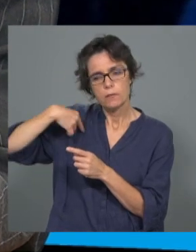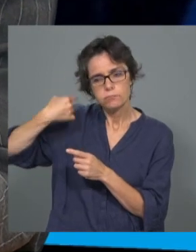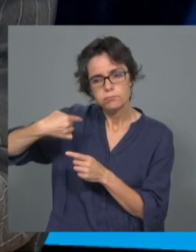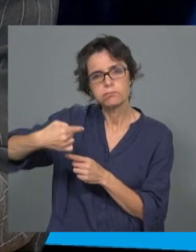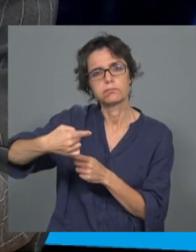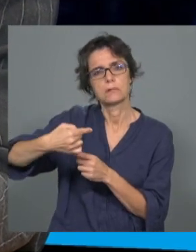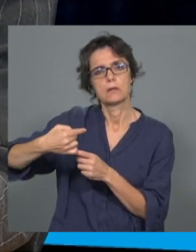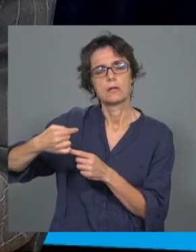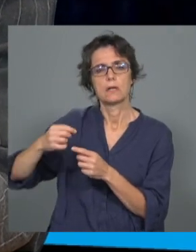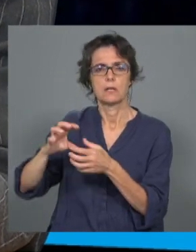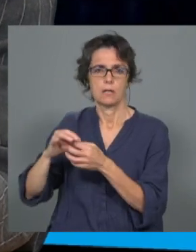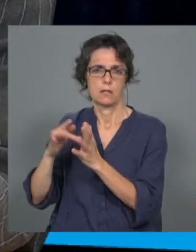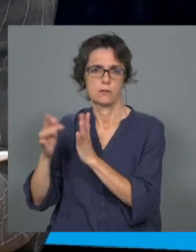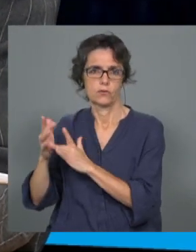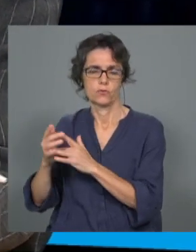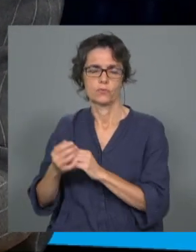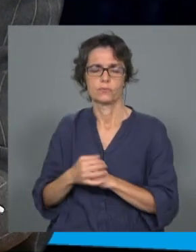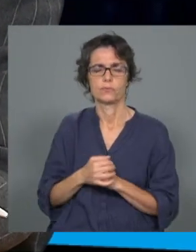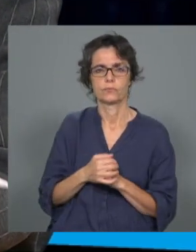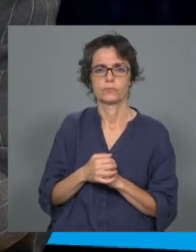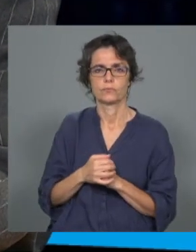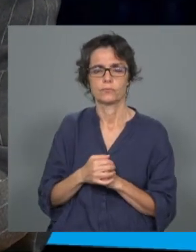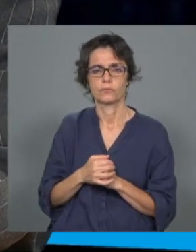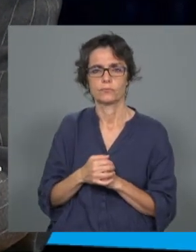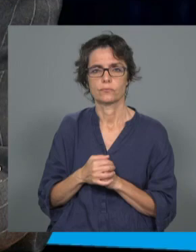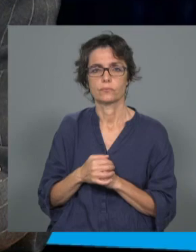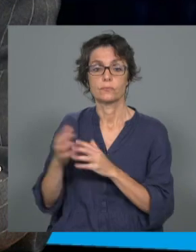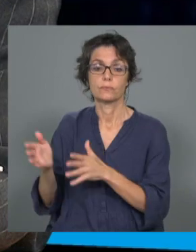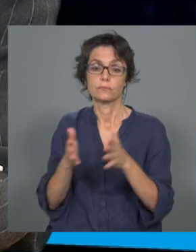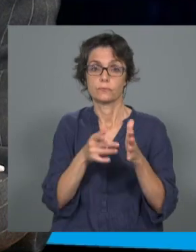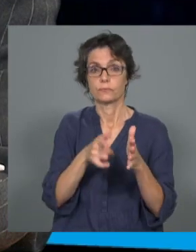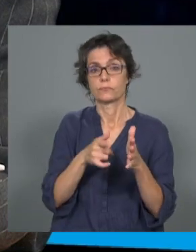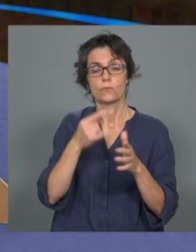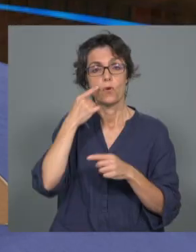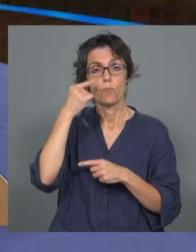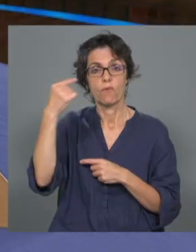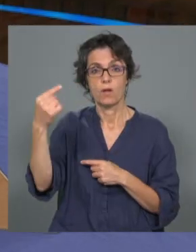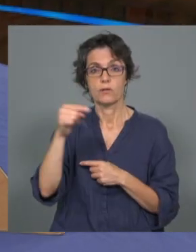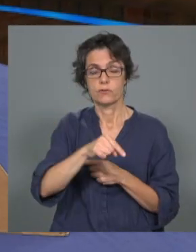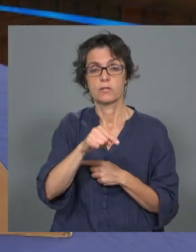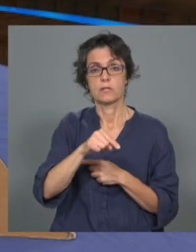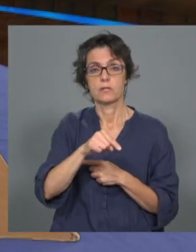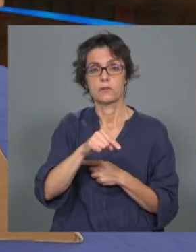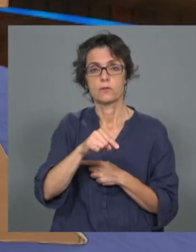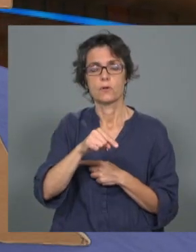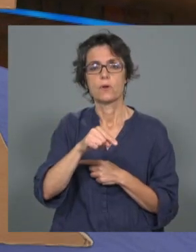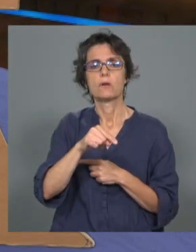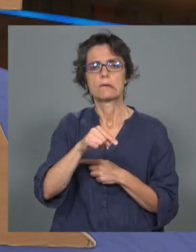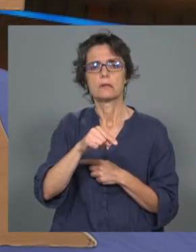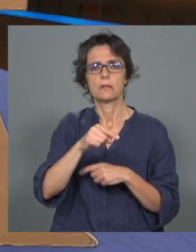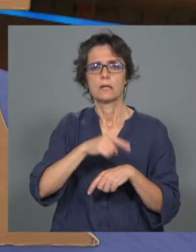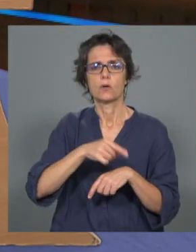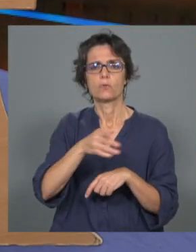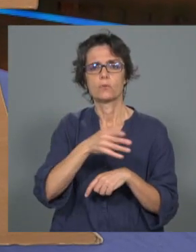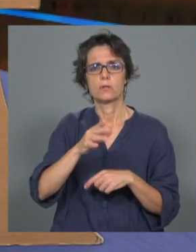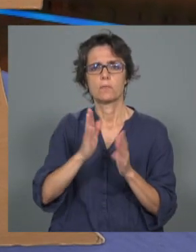volta da pessoa de Jesus. Portanto, por outro lado, esta é uma viagem que está bem situada no espaço e no tempo. São Lucas